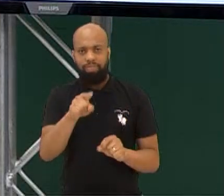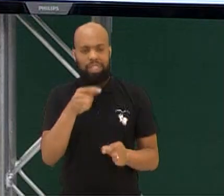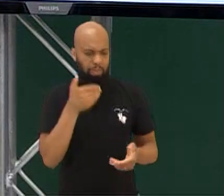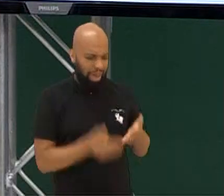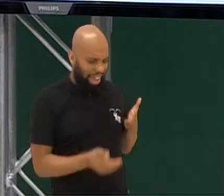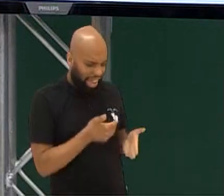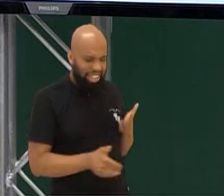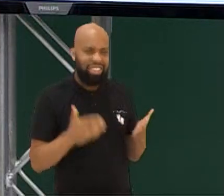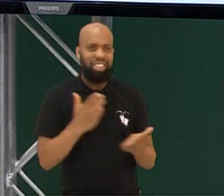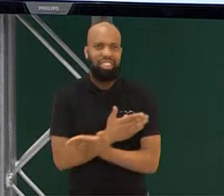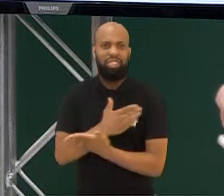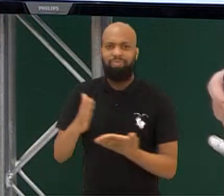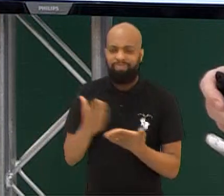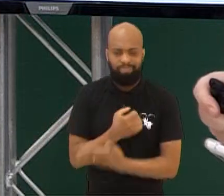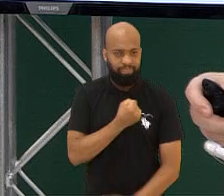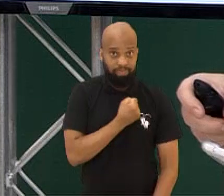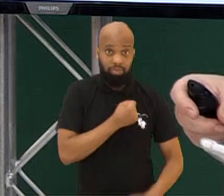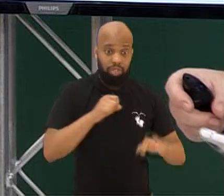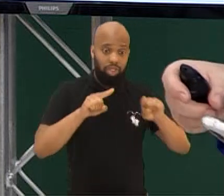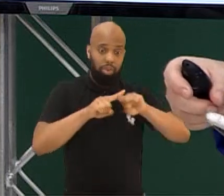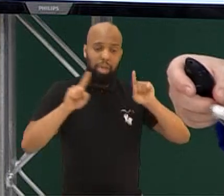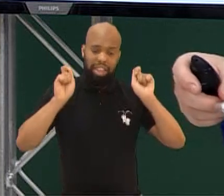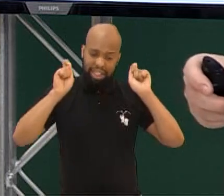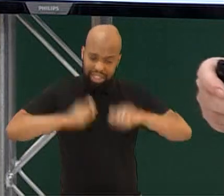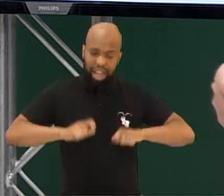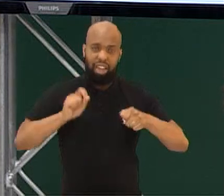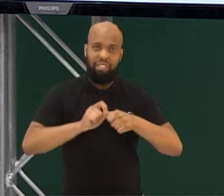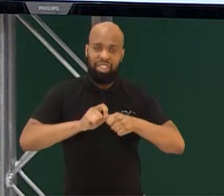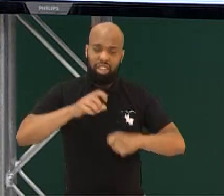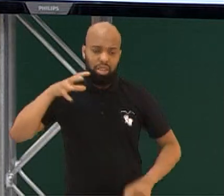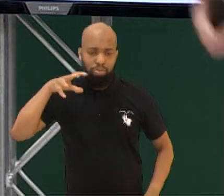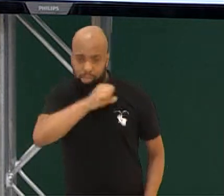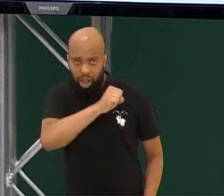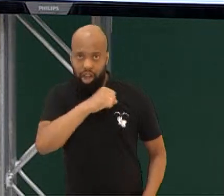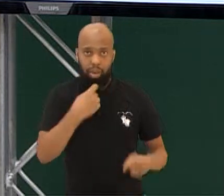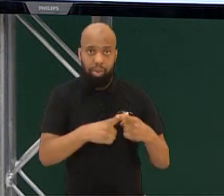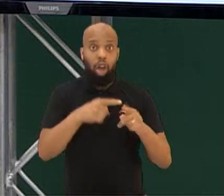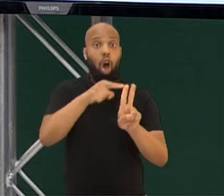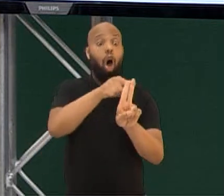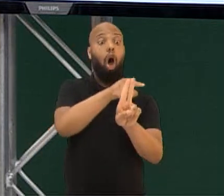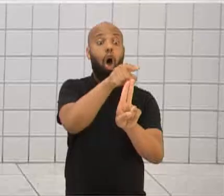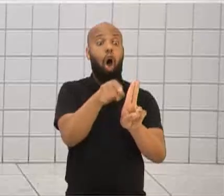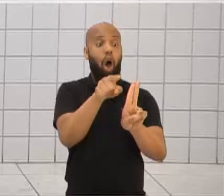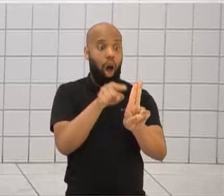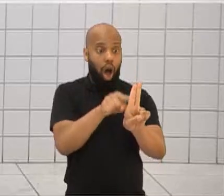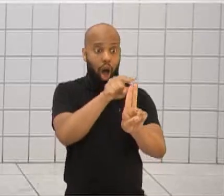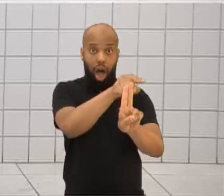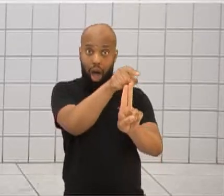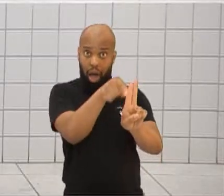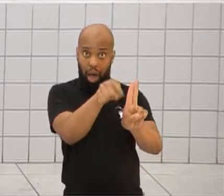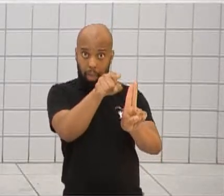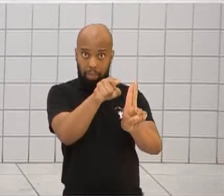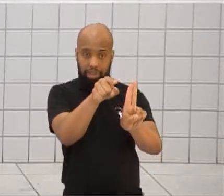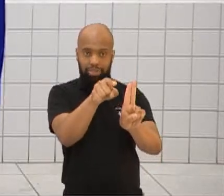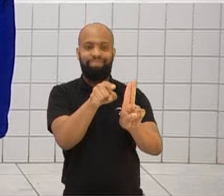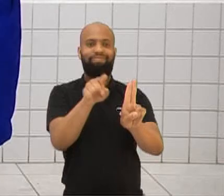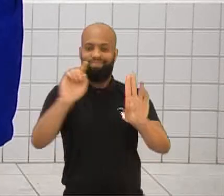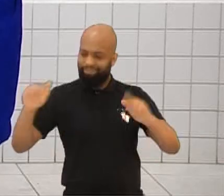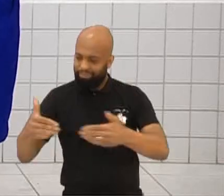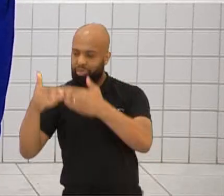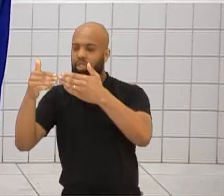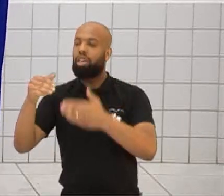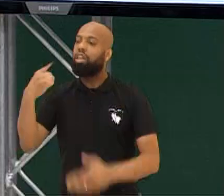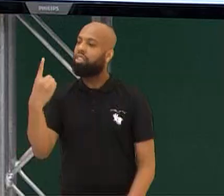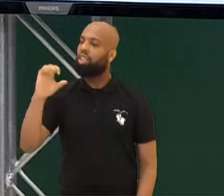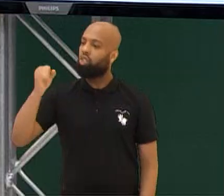perca nesses valores. Faz uma transformação rapidinha, não esqueça que o π vale 180 graus, trabalha em grau dentro